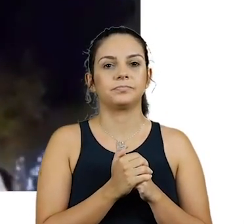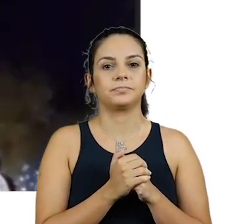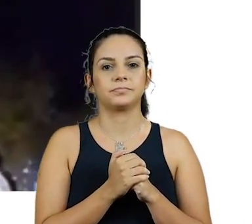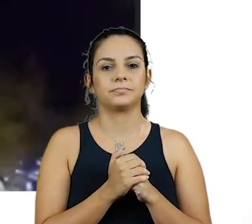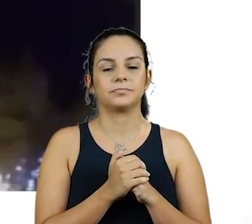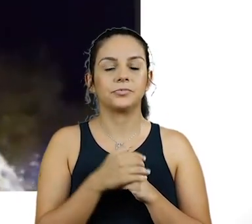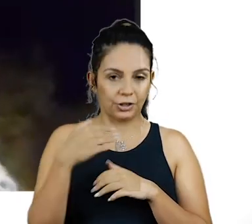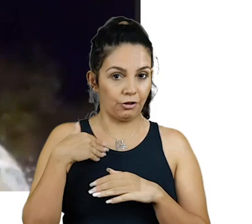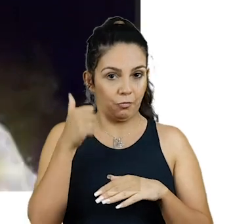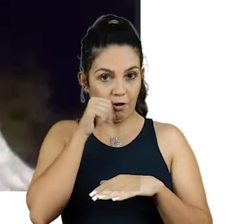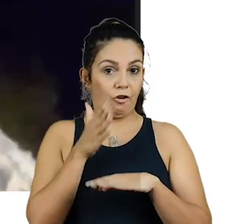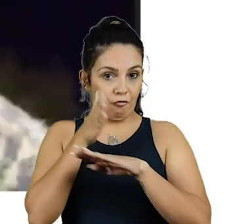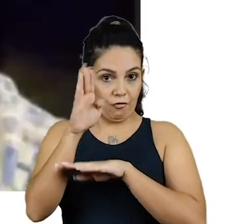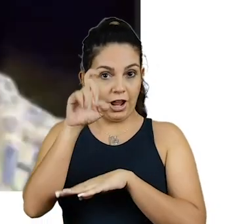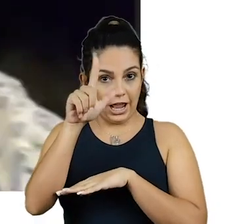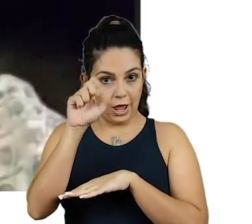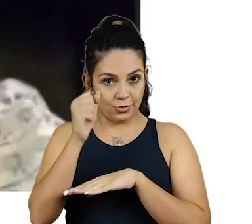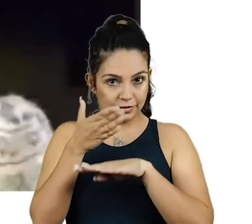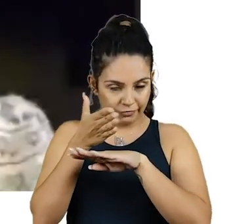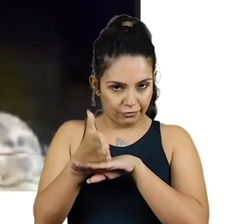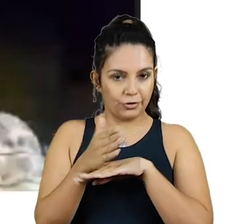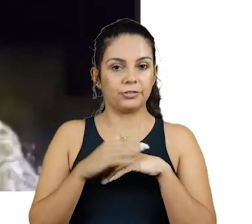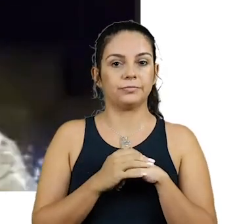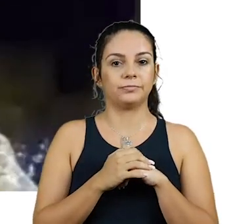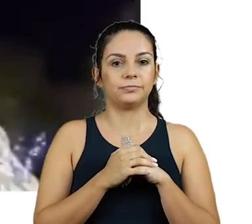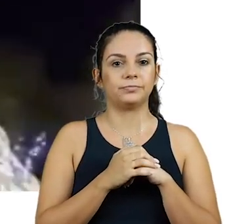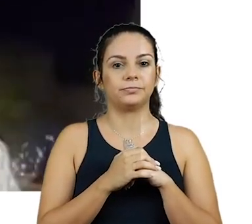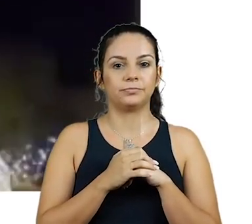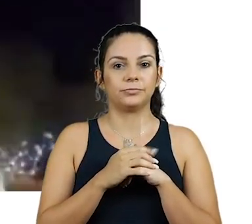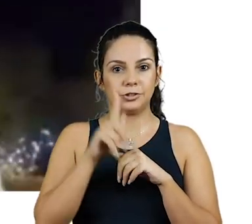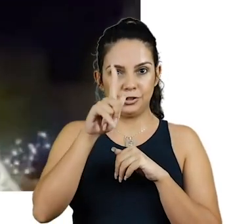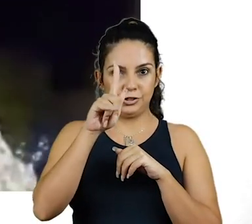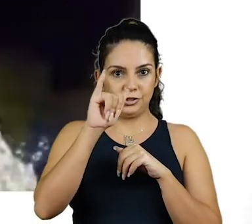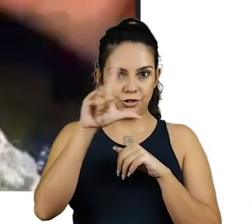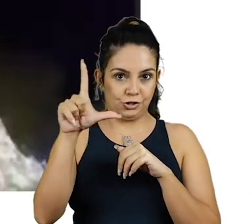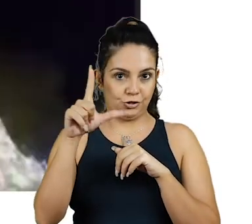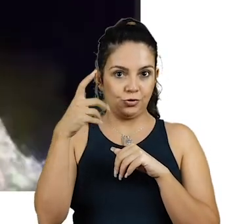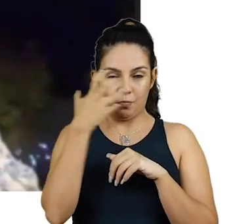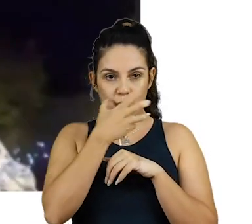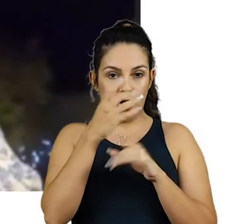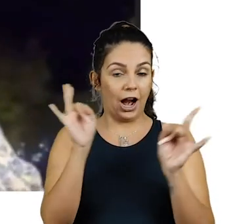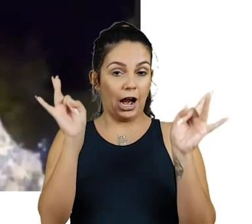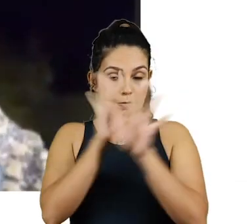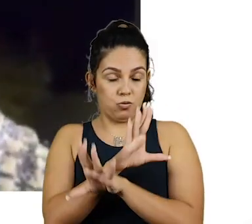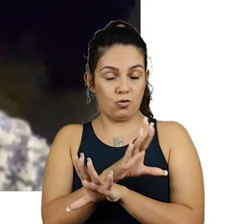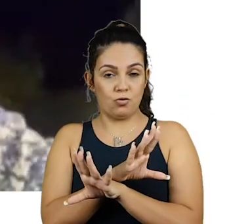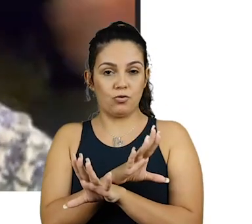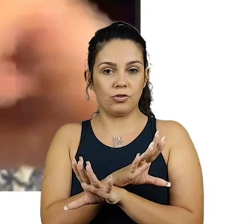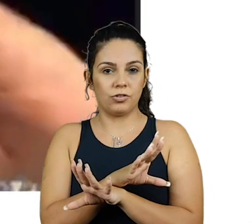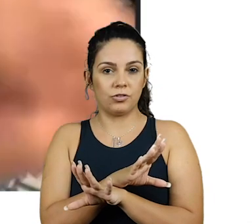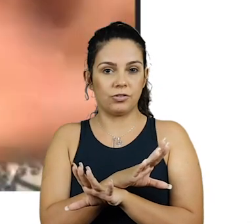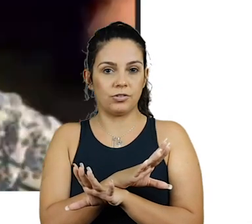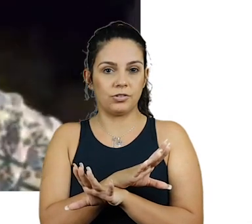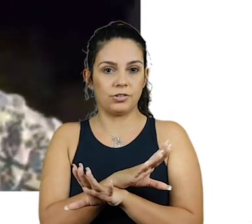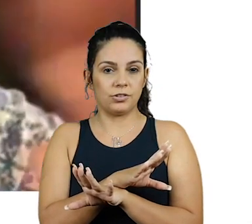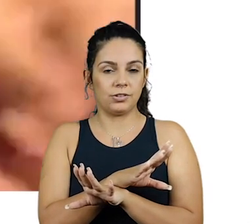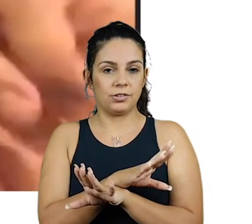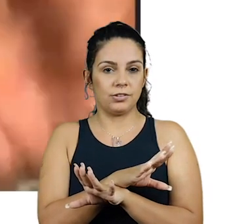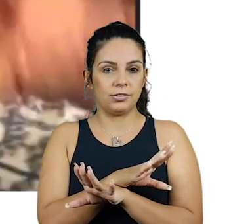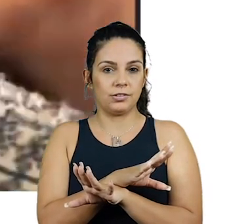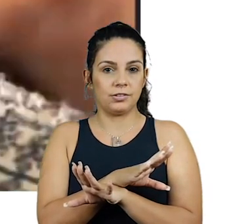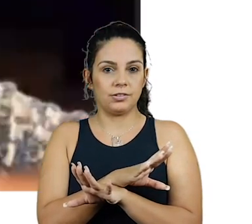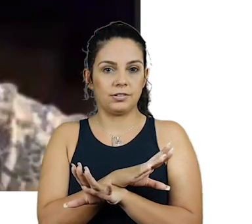Então pronto. Aí ela foi, lugar de honra ali, é claro, show de Gil no Canecão, sucesso. Acabou o show. Falei, vem cá, Caetano